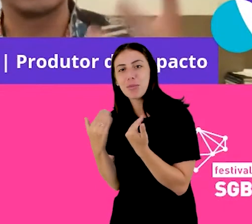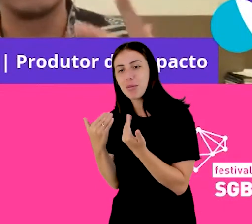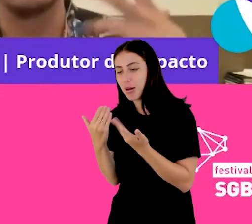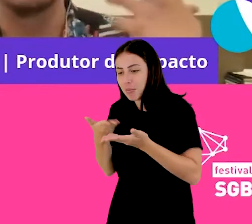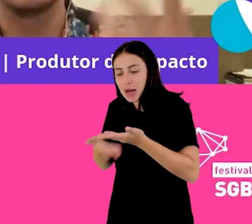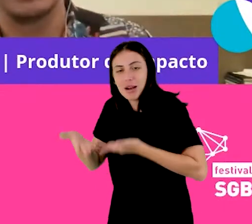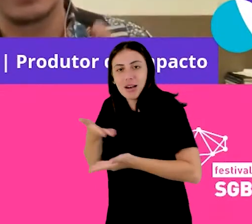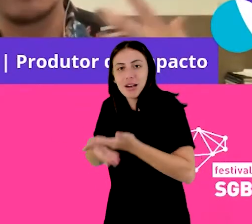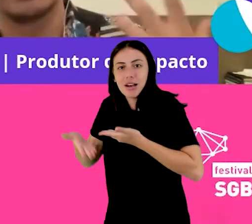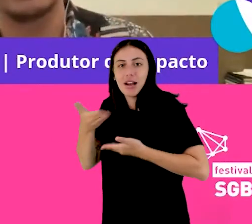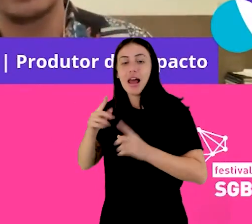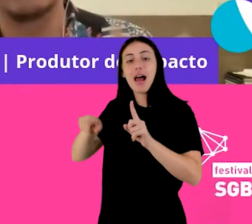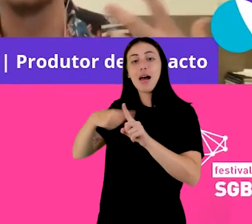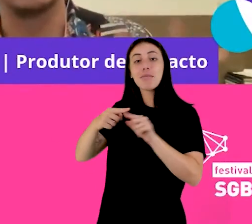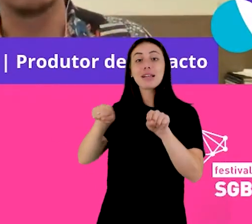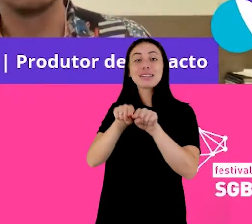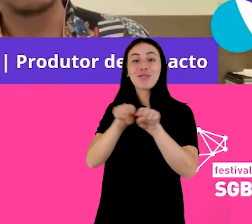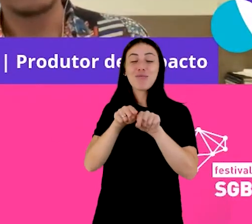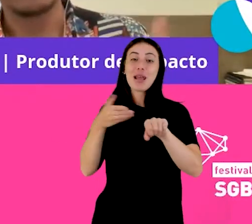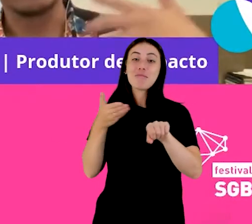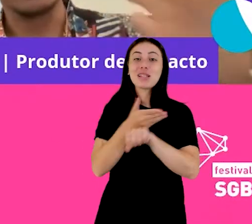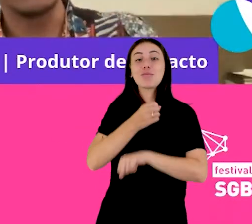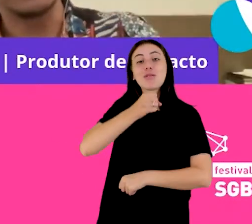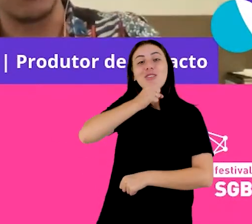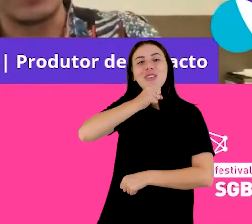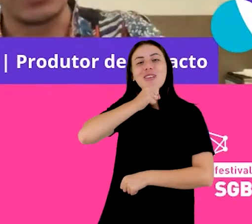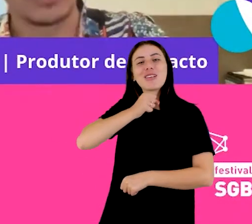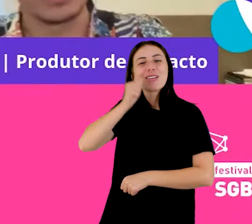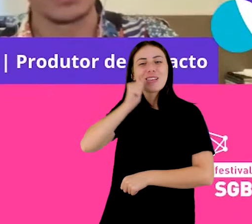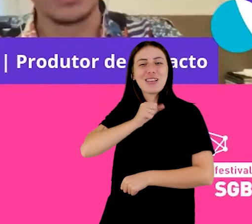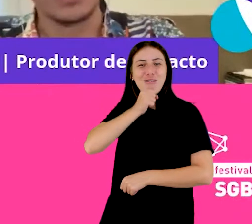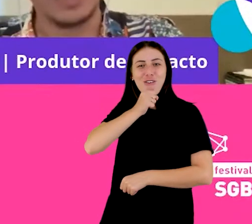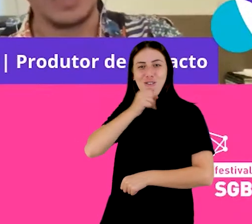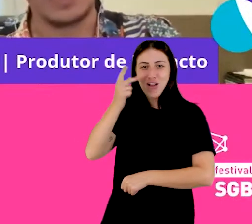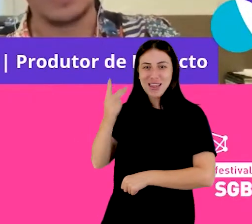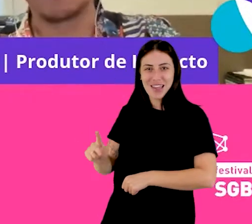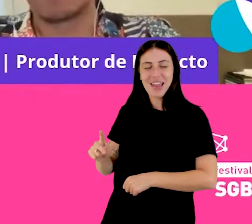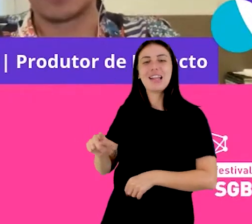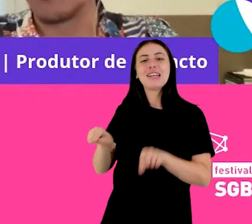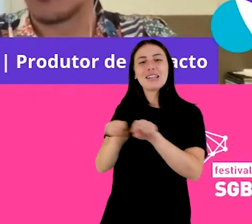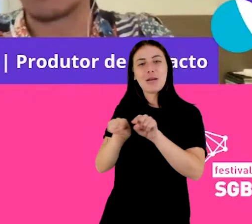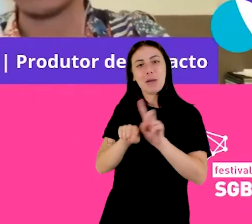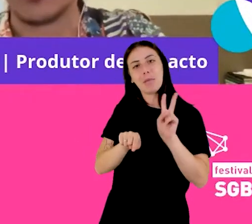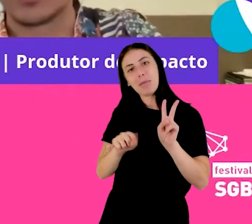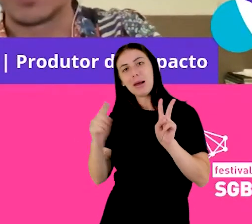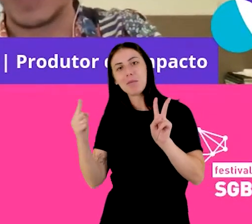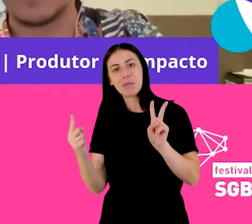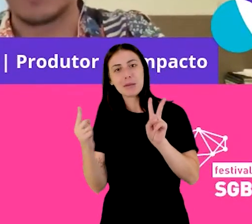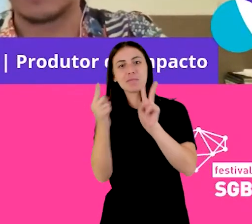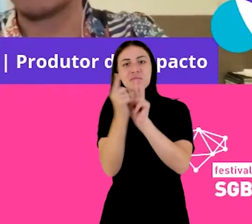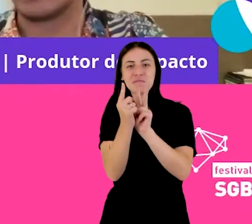a questão que a gente tinha que trabalhar era o diálogo. E a gente fez algumas sessões com alguns